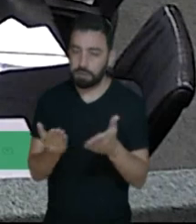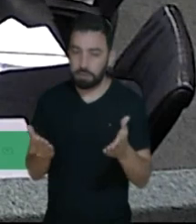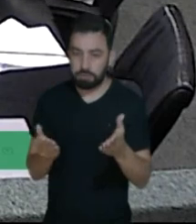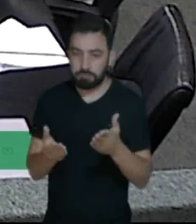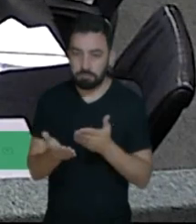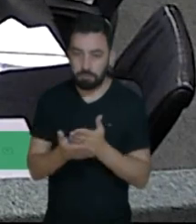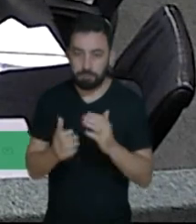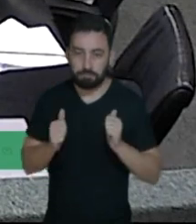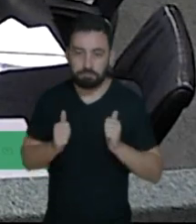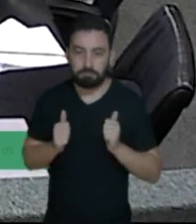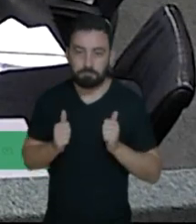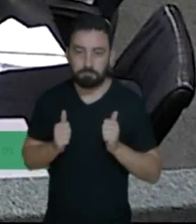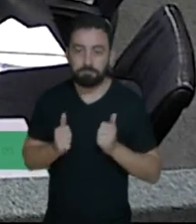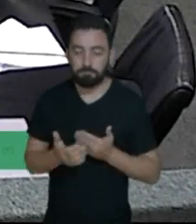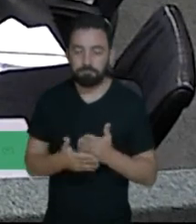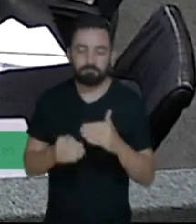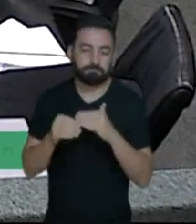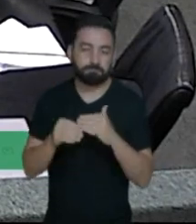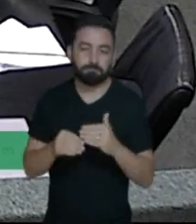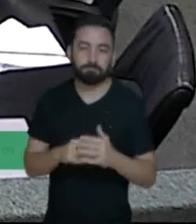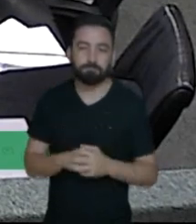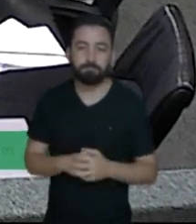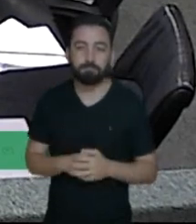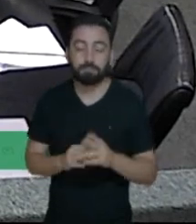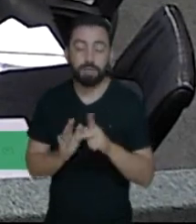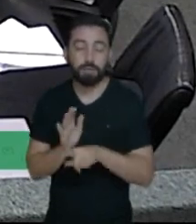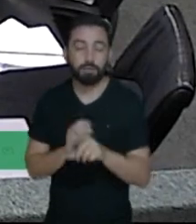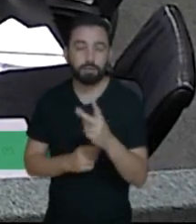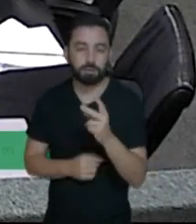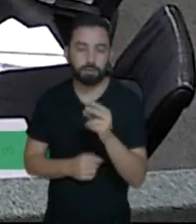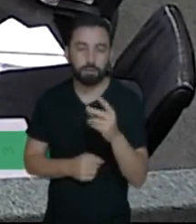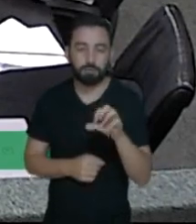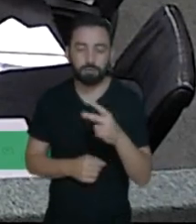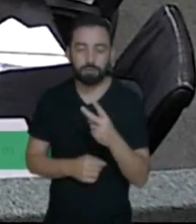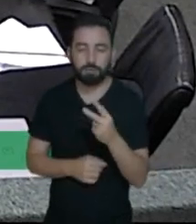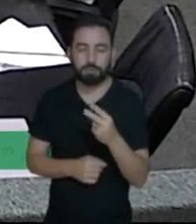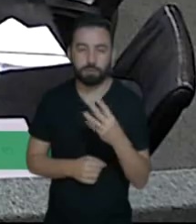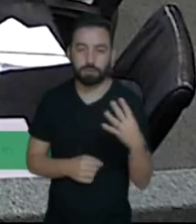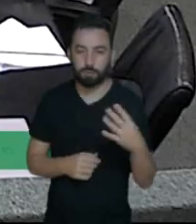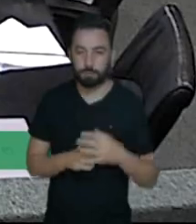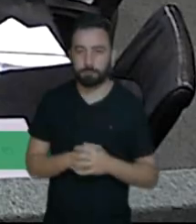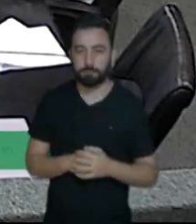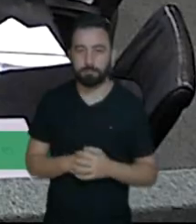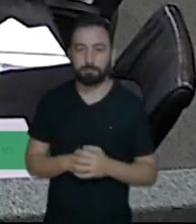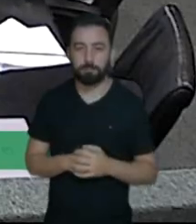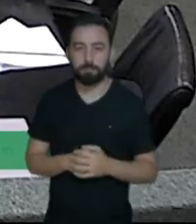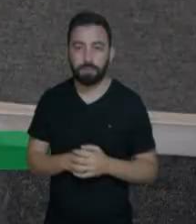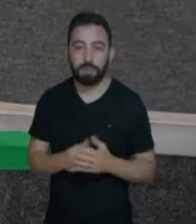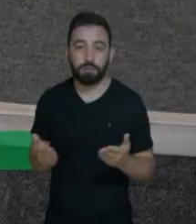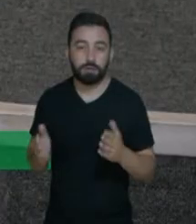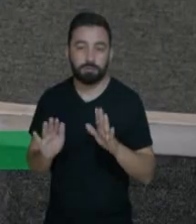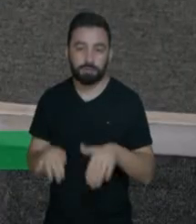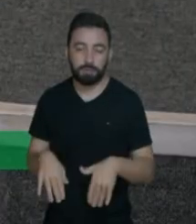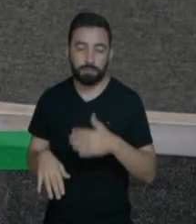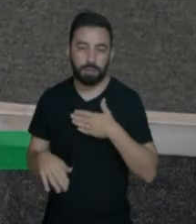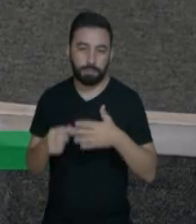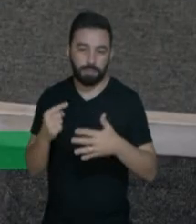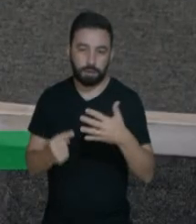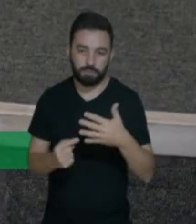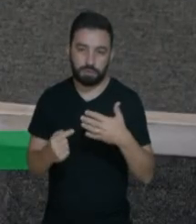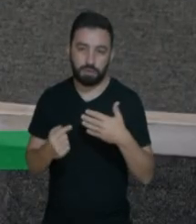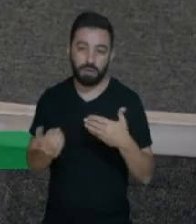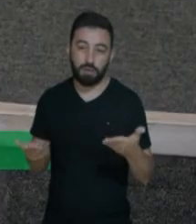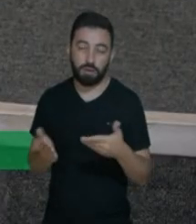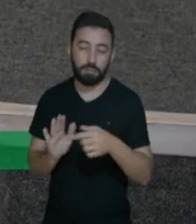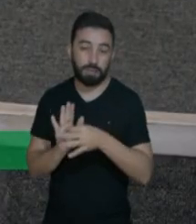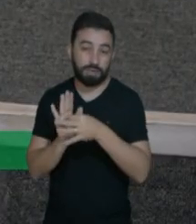aprovam permaneçam como senca está aprovado o PL 29/2022 junto a ccj para finalizar Minha pauta seor Presidente eu trago aqui